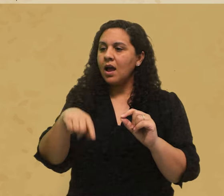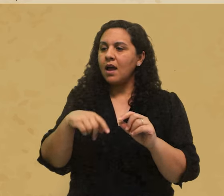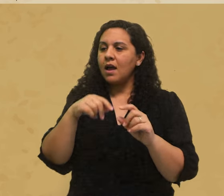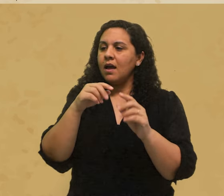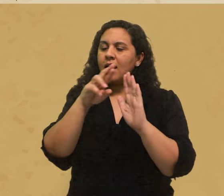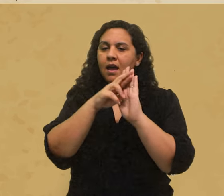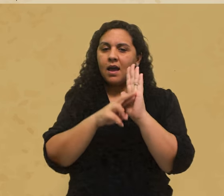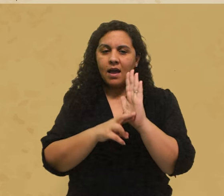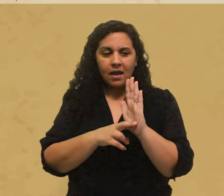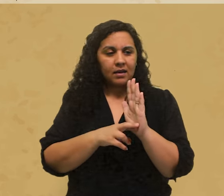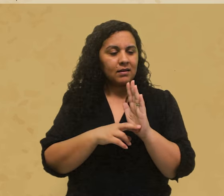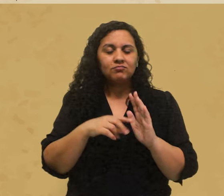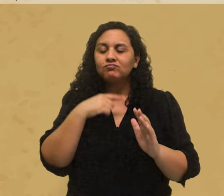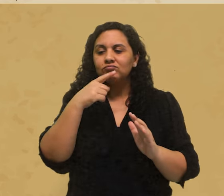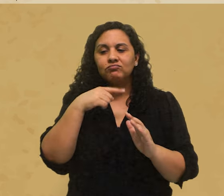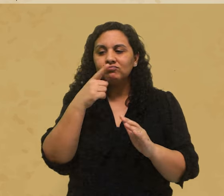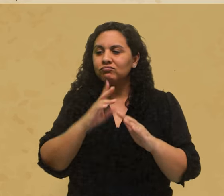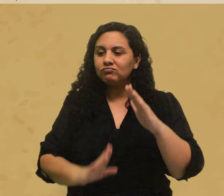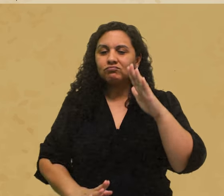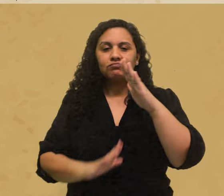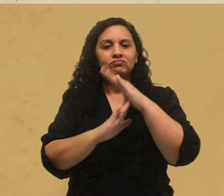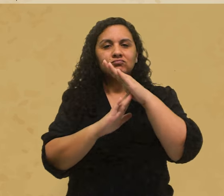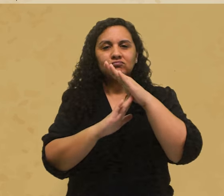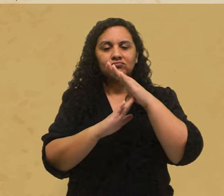sujeitos é, via de regra,